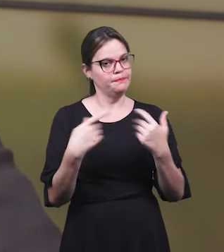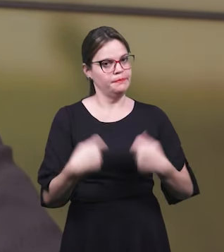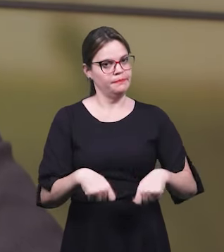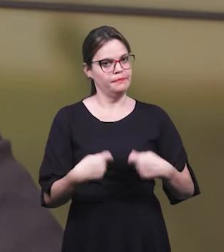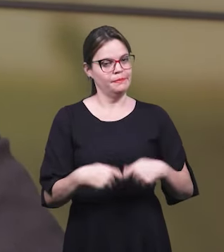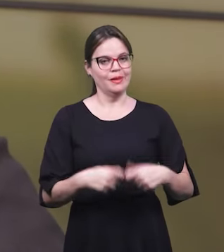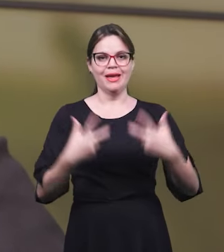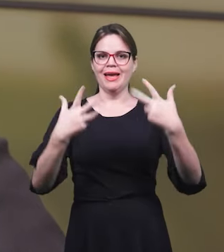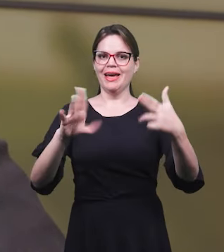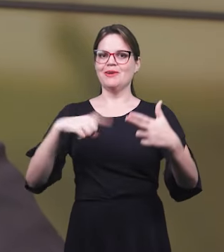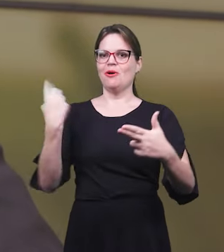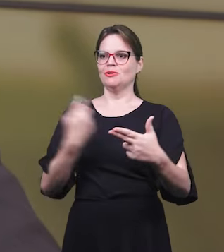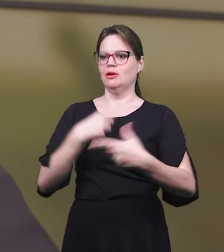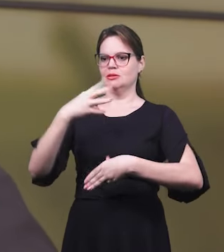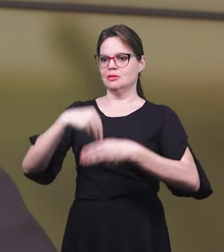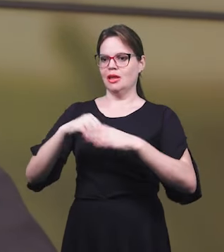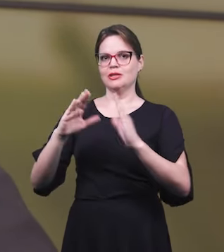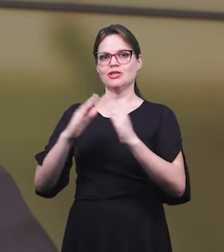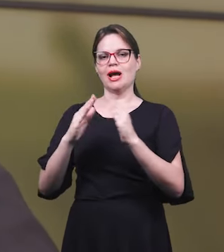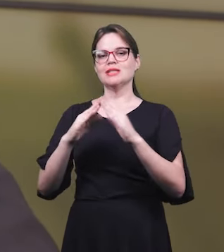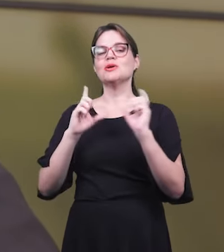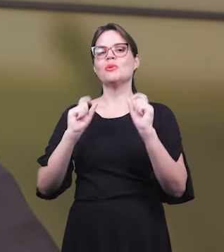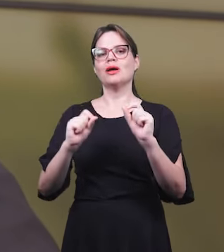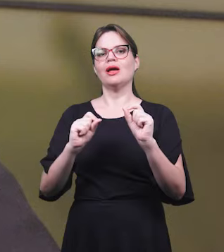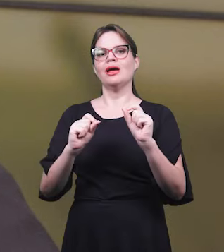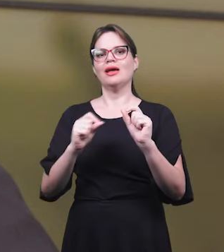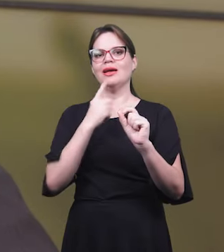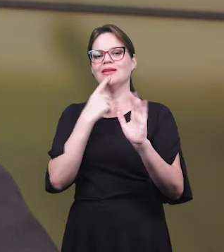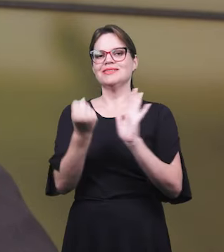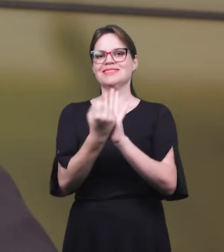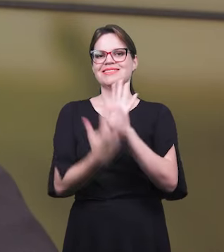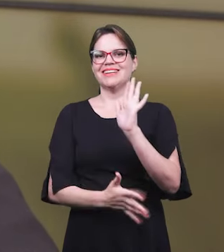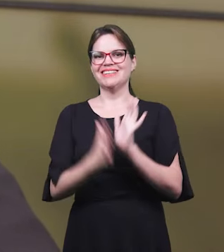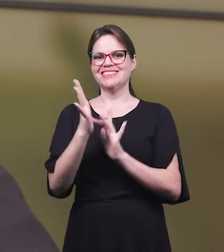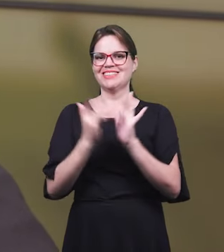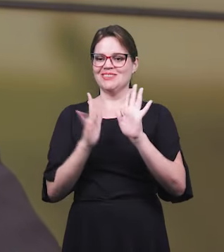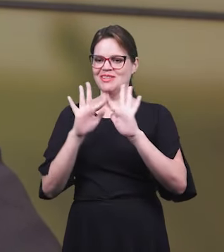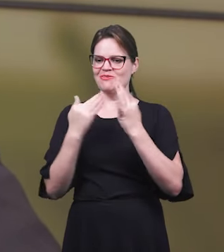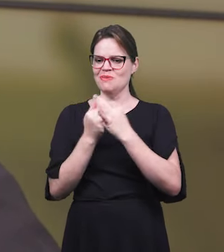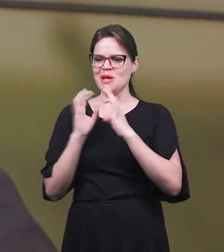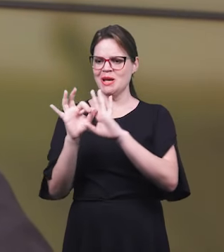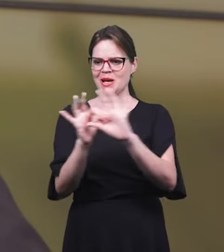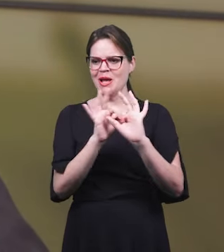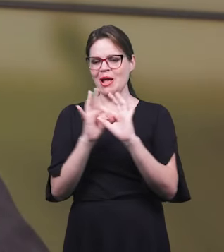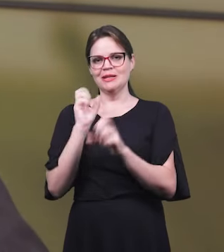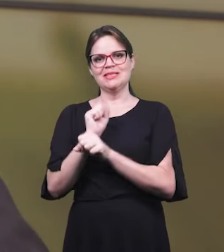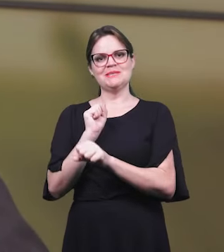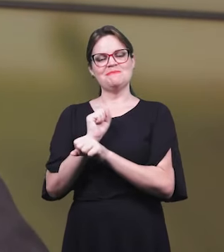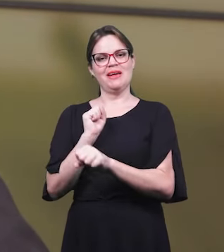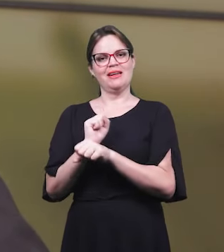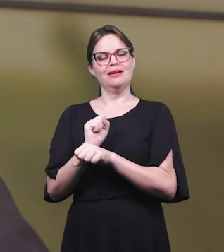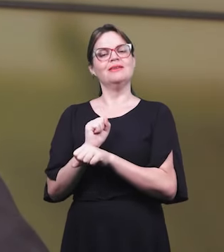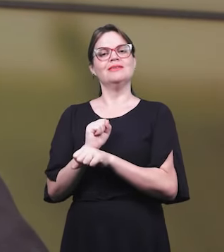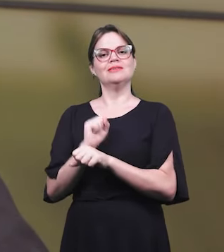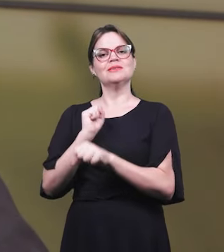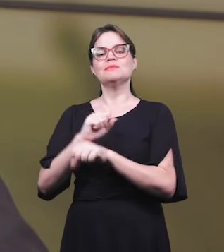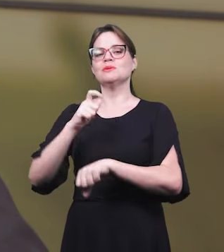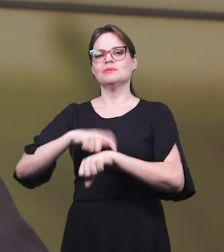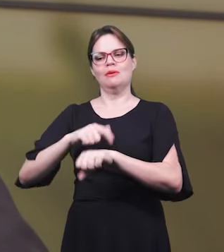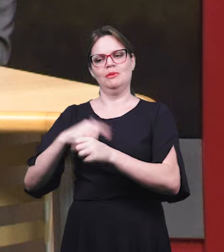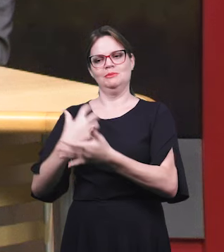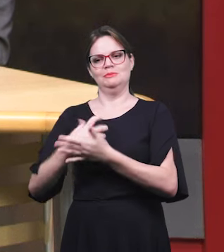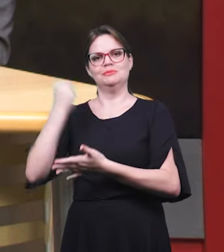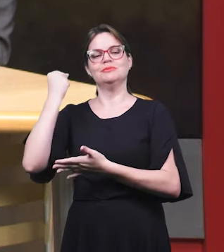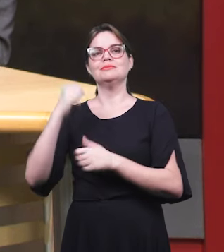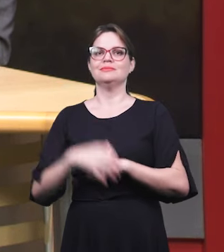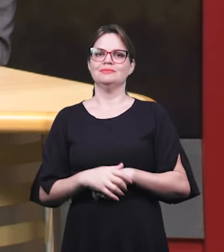de escarlata estendido e estamos esperando a hora, né? Aí você vê a fé, né? Hoje o Senhor exerce a fé porque a